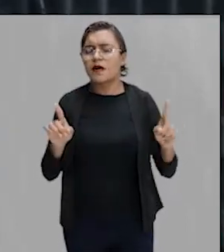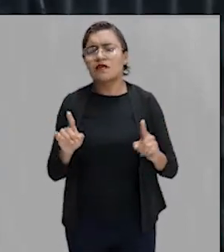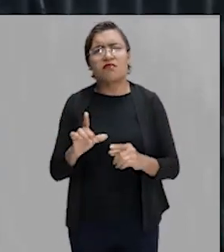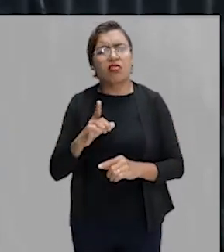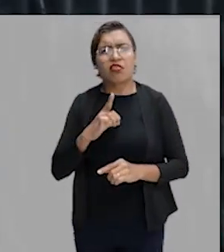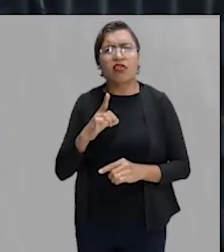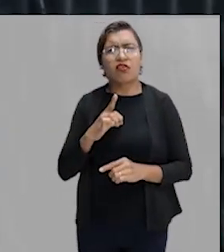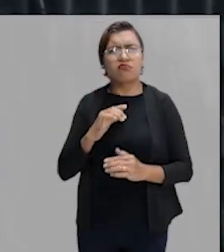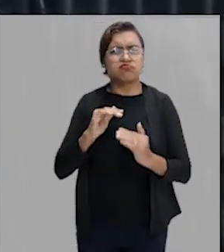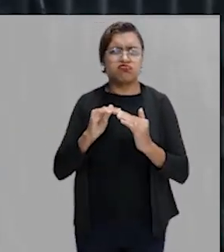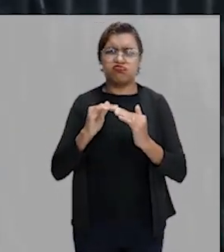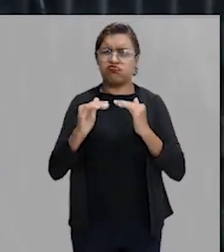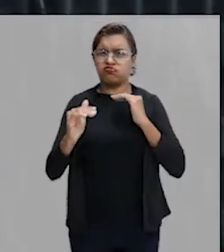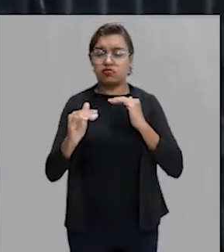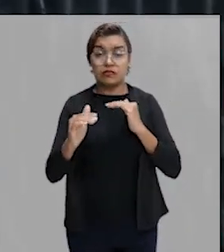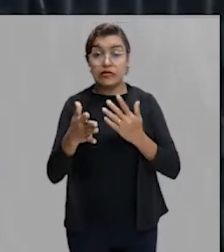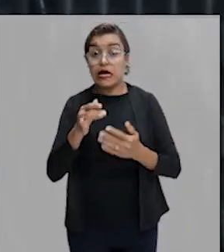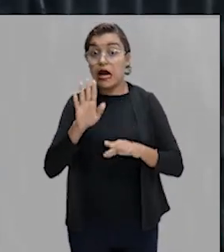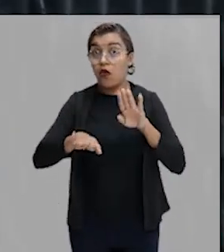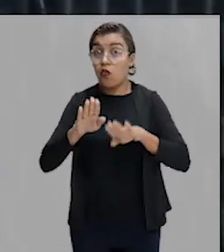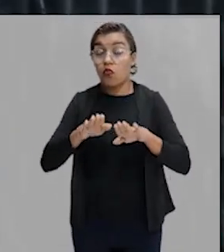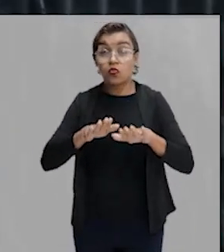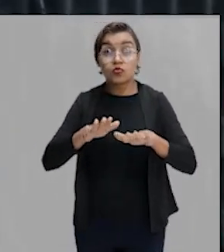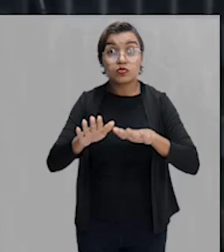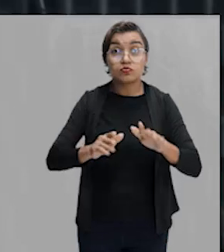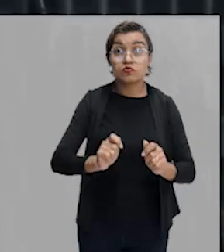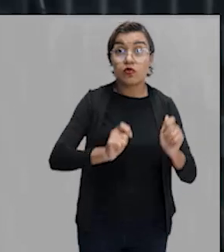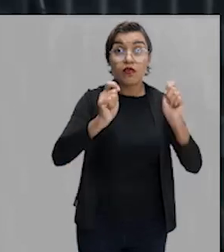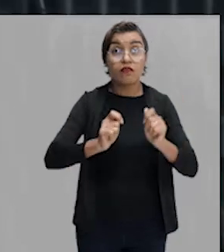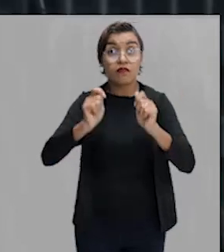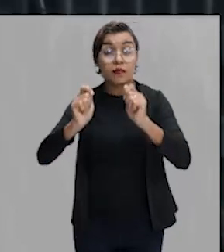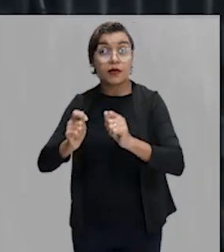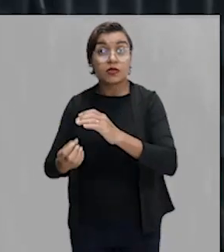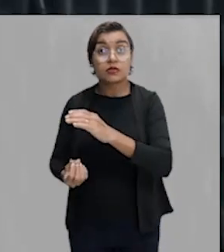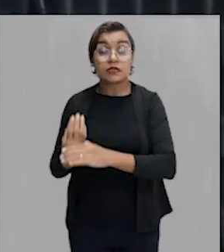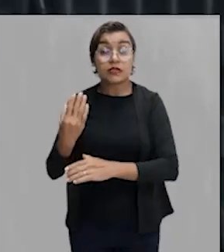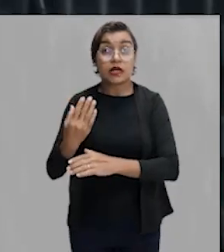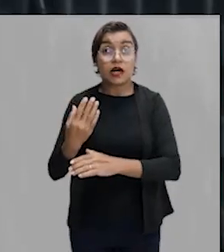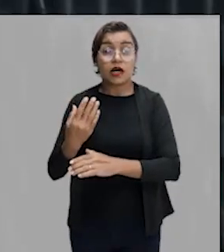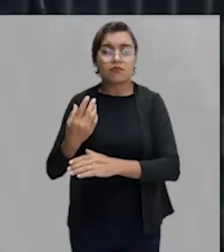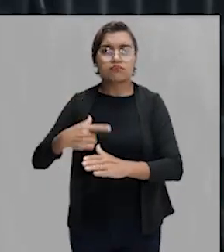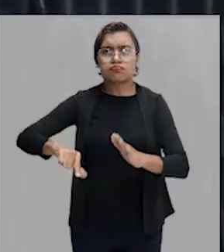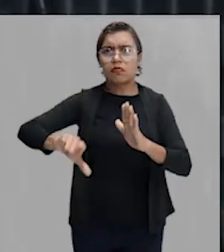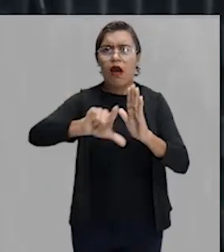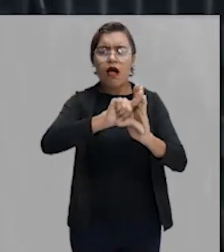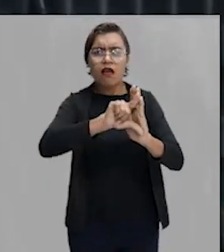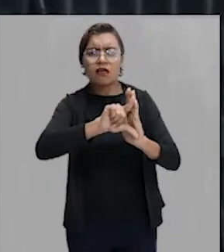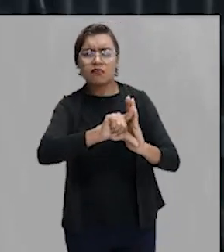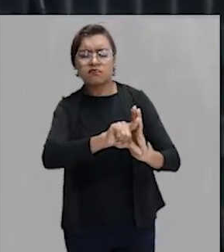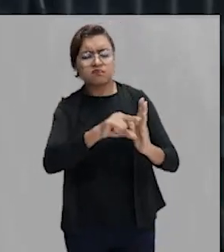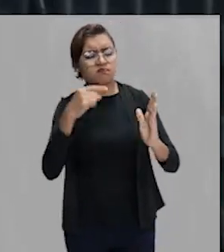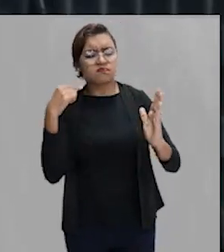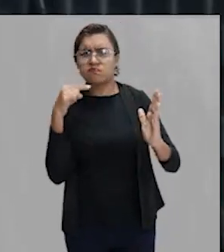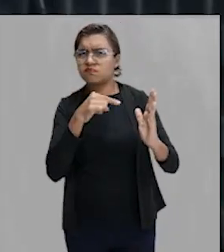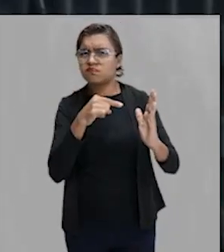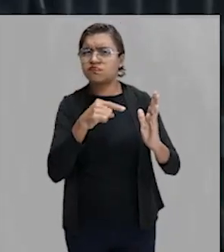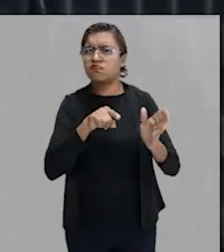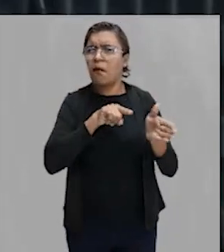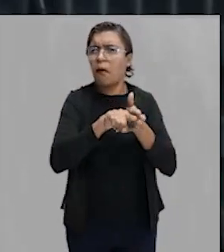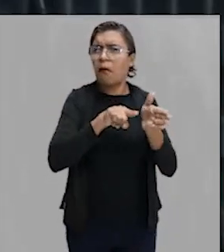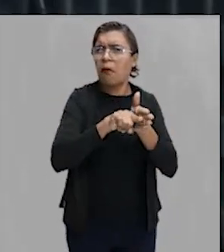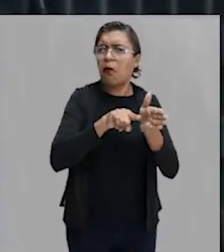ali destoante. E alguns movimentos começaram a surgir contestando essas leis que existiam antes.